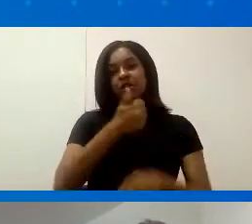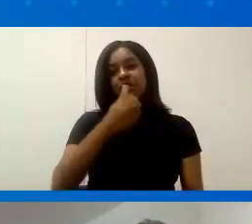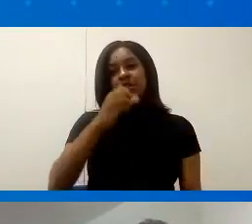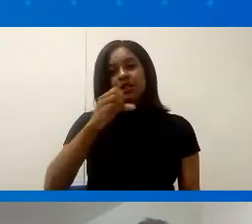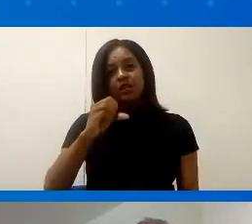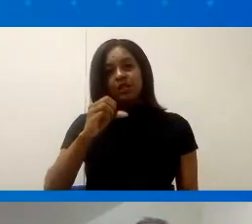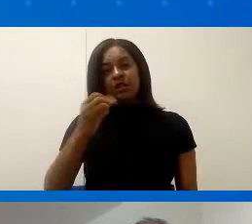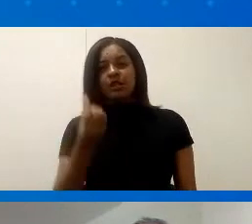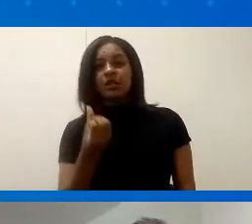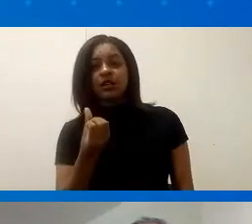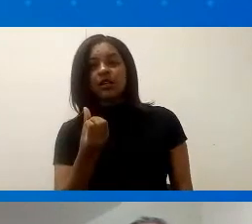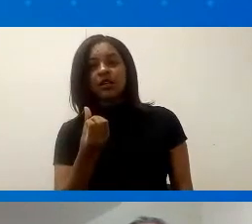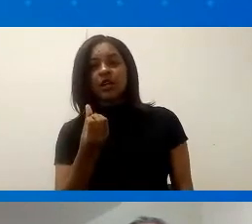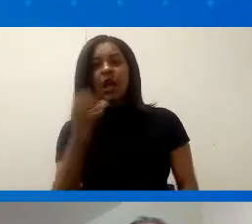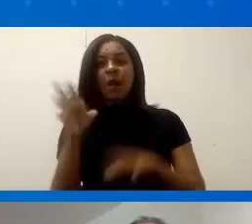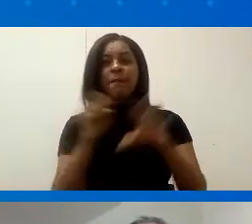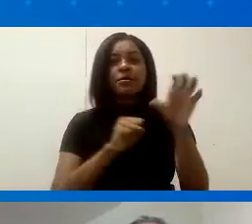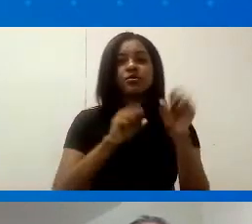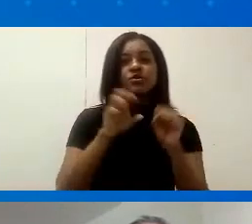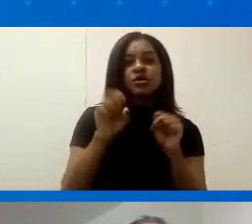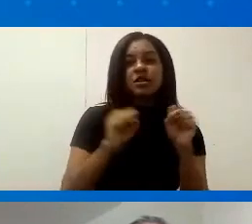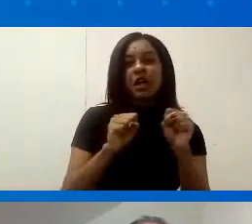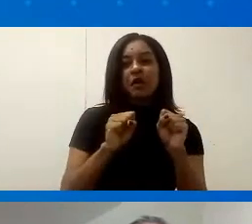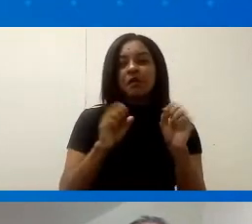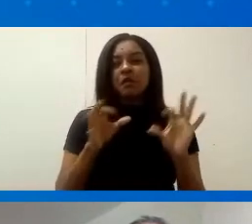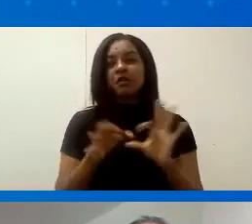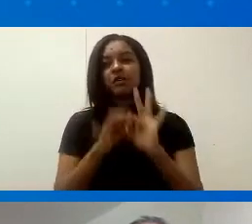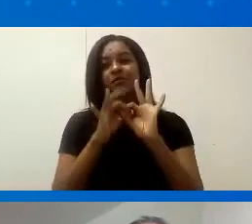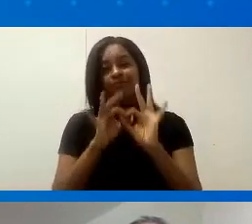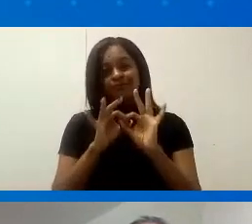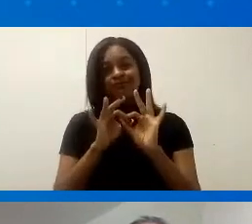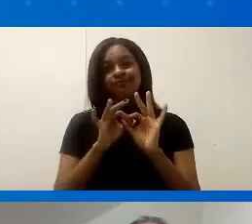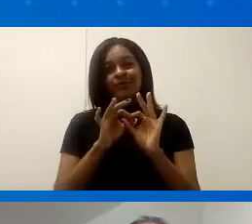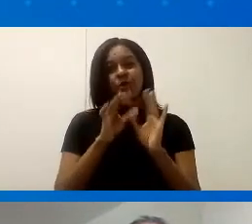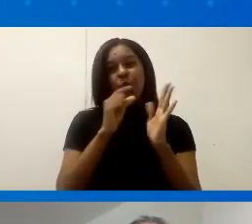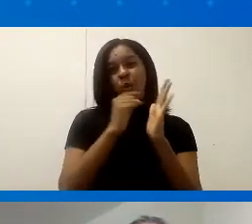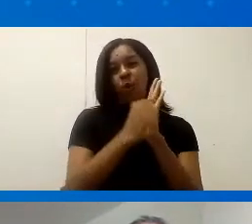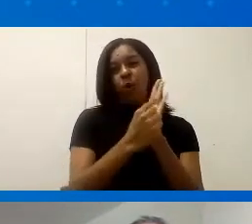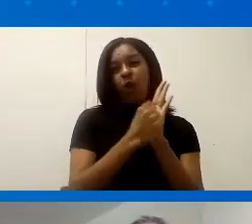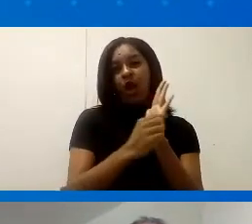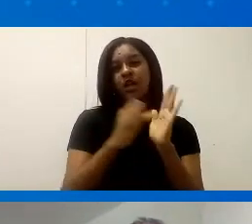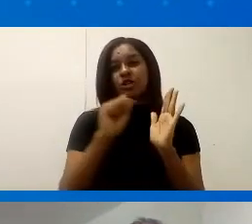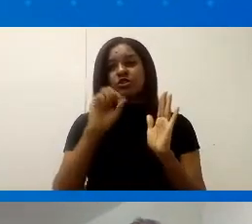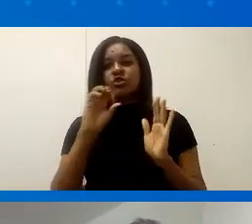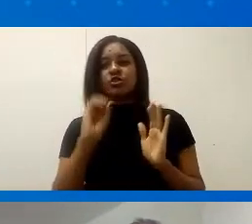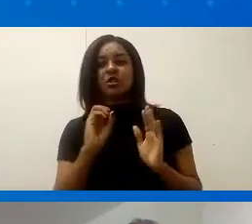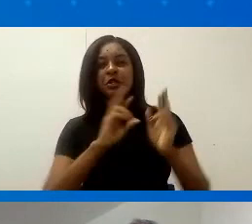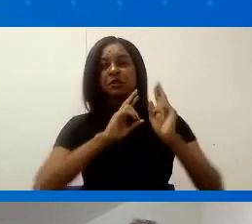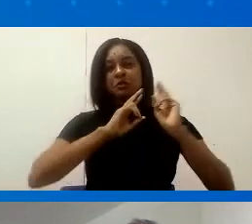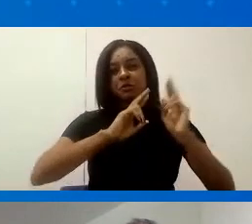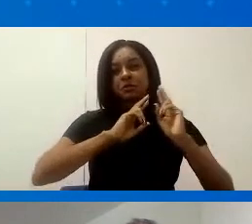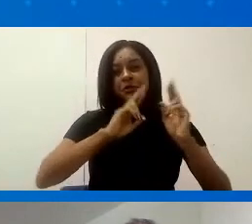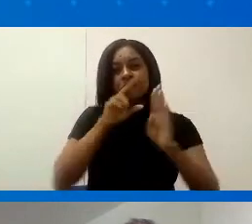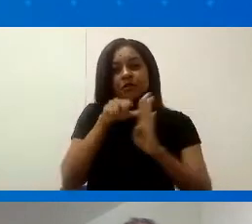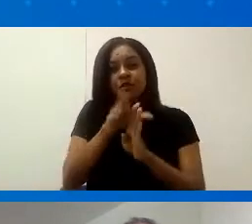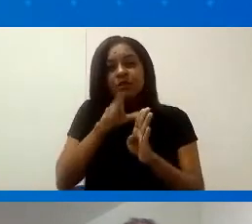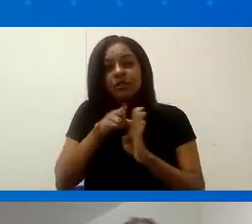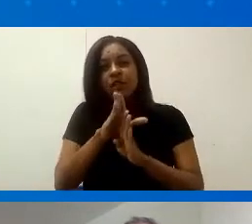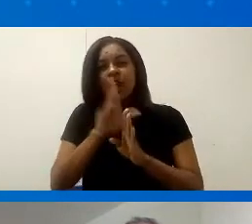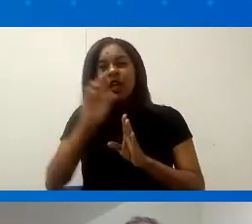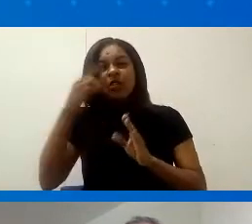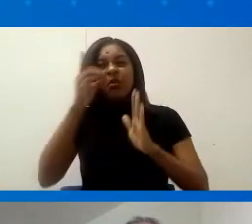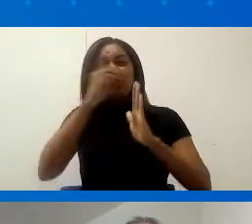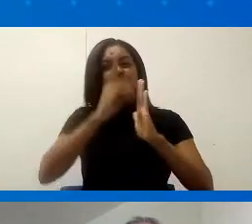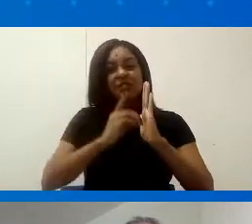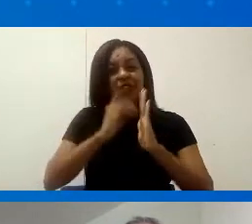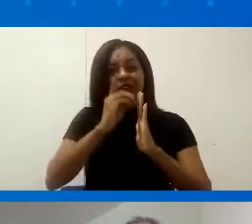se buscava um credenciamento isso tinha o artigo 80 como a expectativa de orientação e depois alguns decretos foram